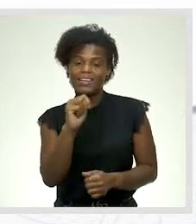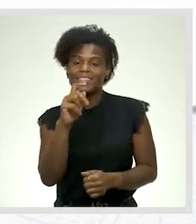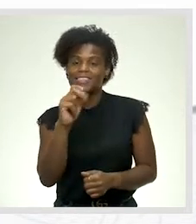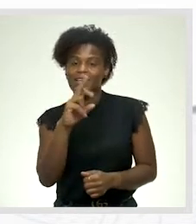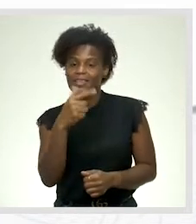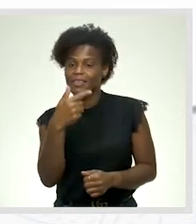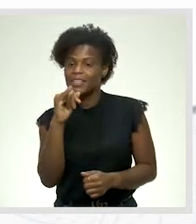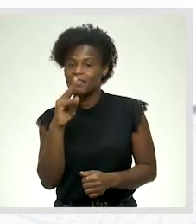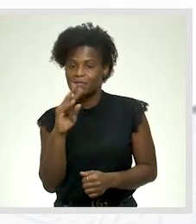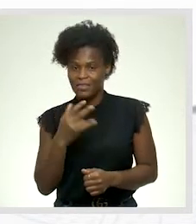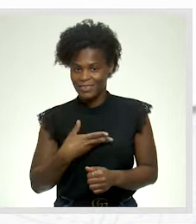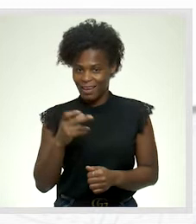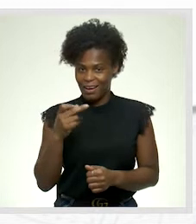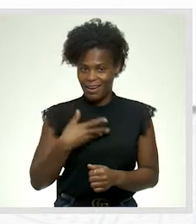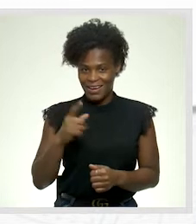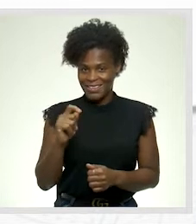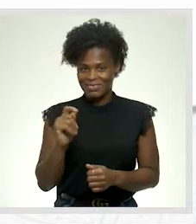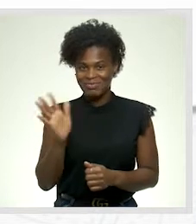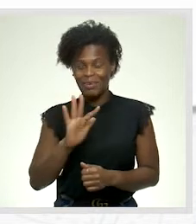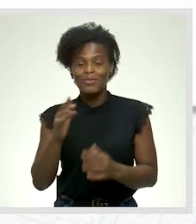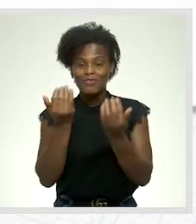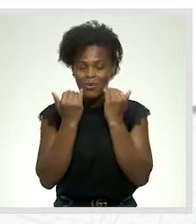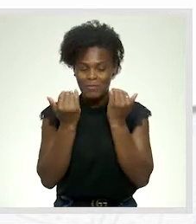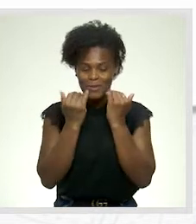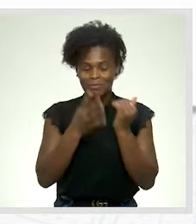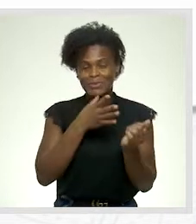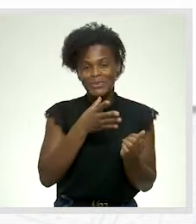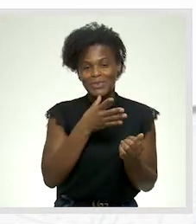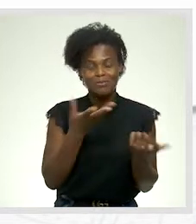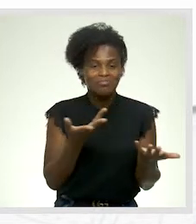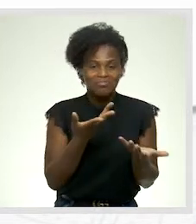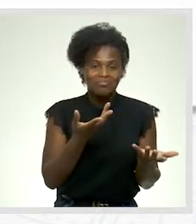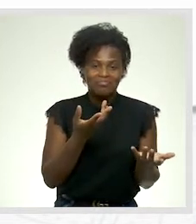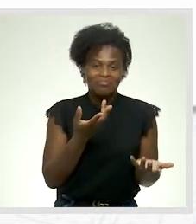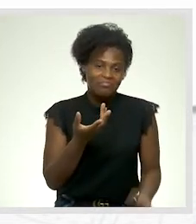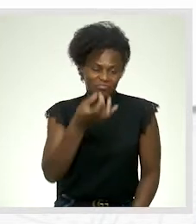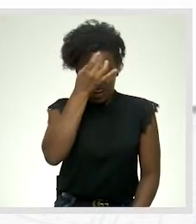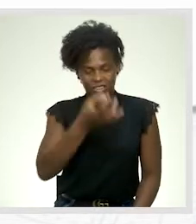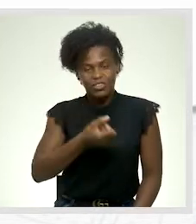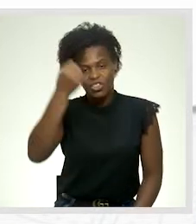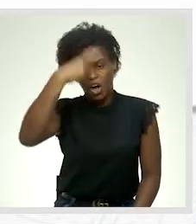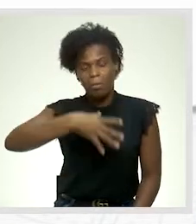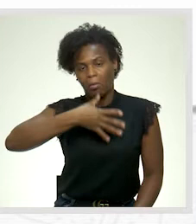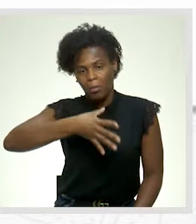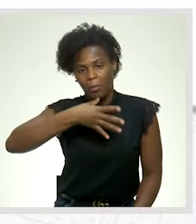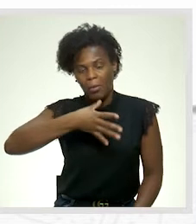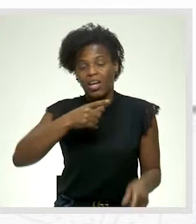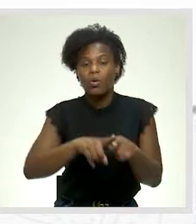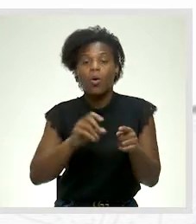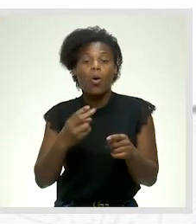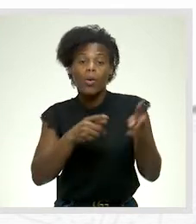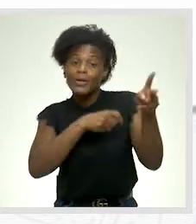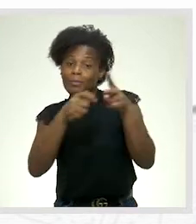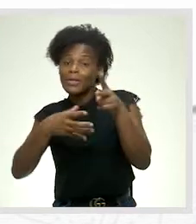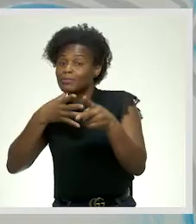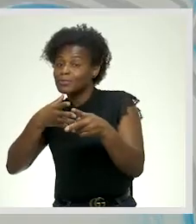em termos da informação, então isto vai mais para a crónica ou reportagem, como dissemos.